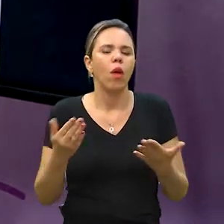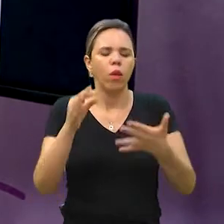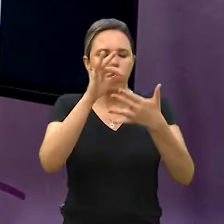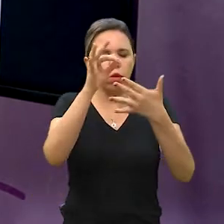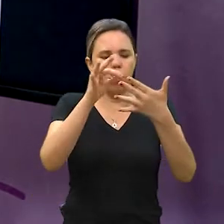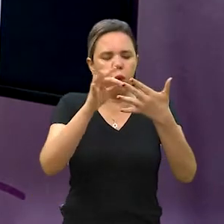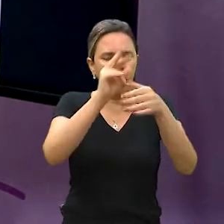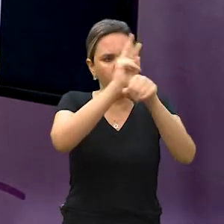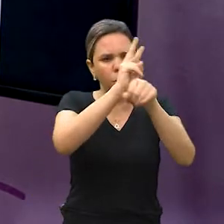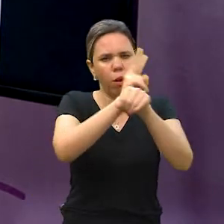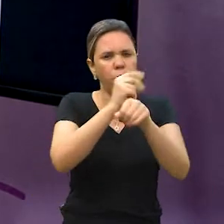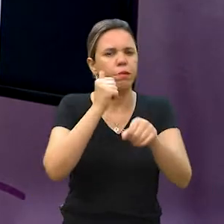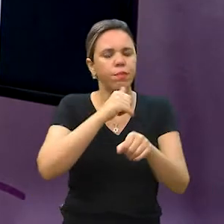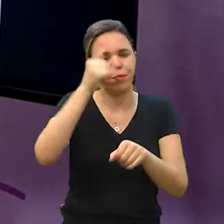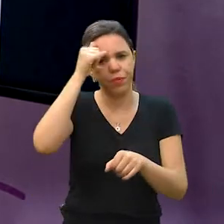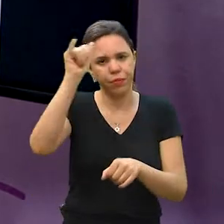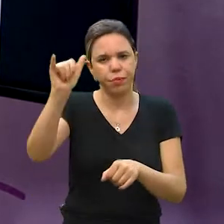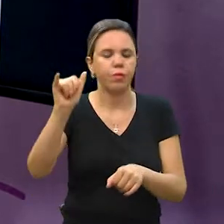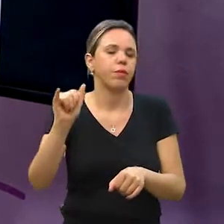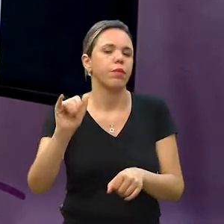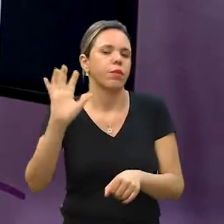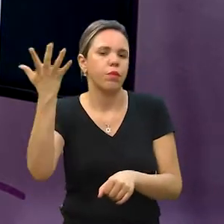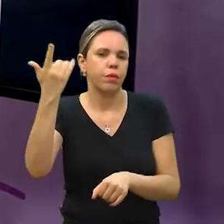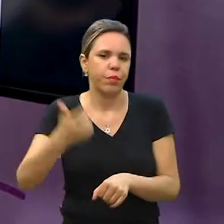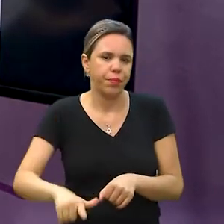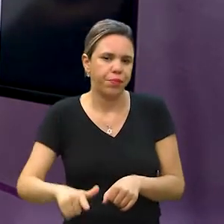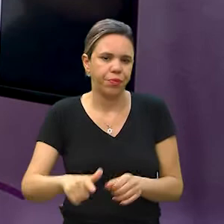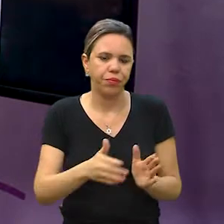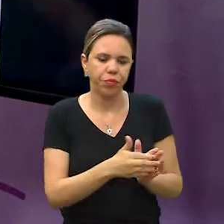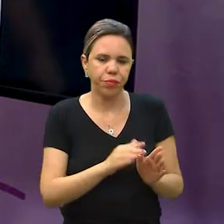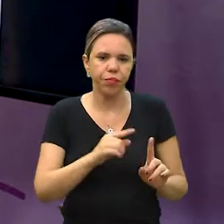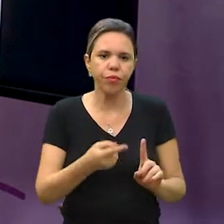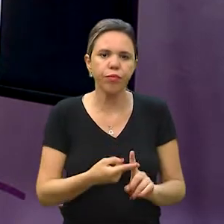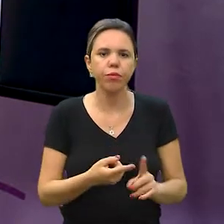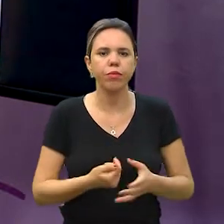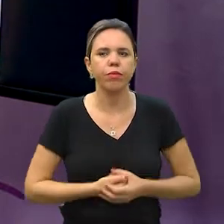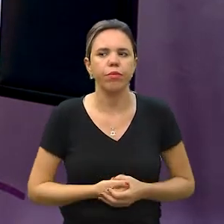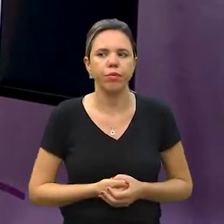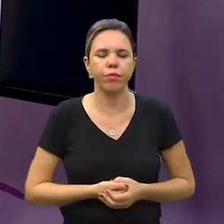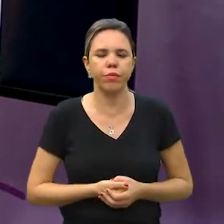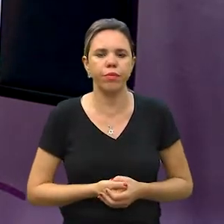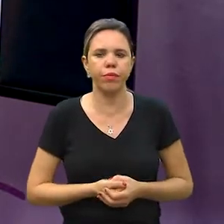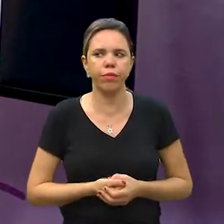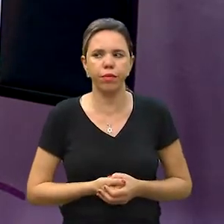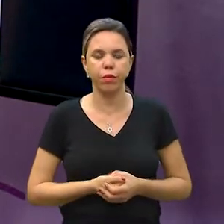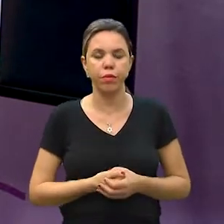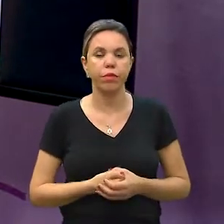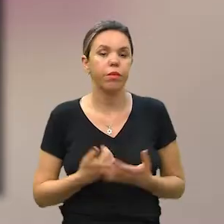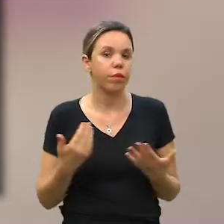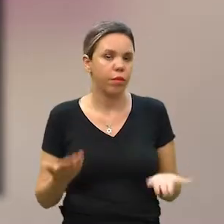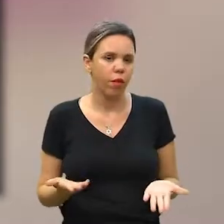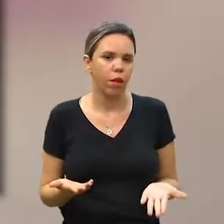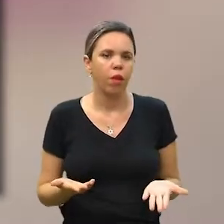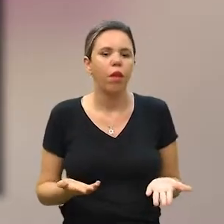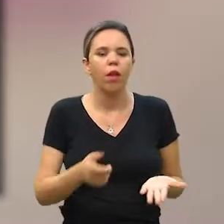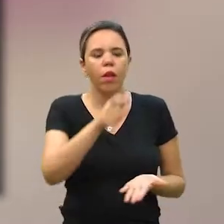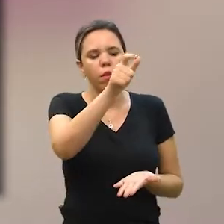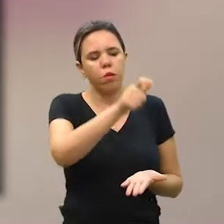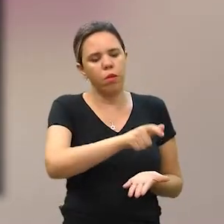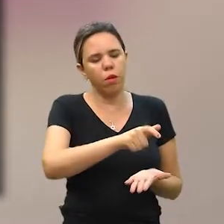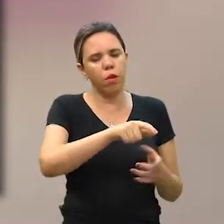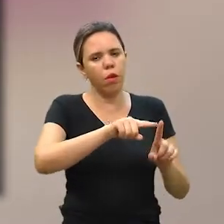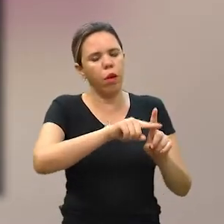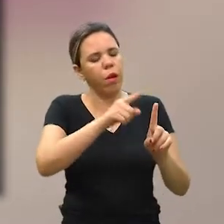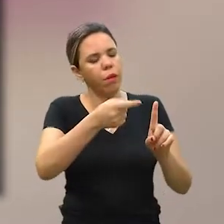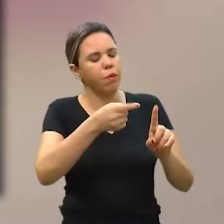os cuidados com ela para evitar que ocorra novamente durante a gestação? Então, Viviane, a paciente que